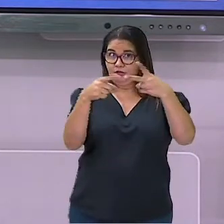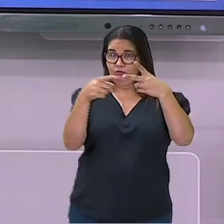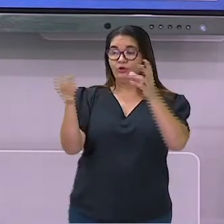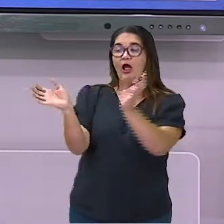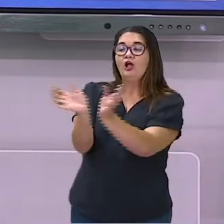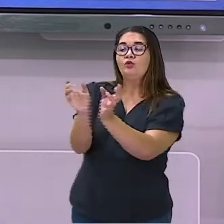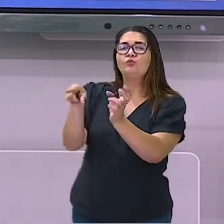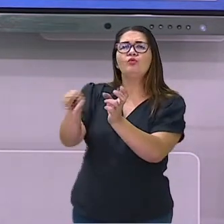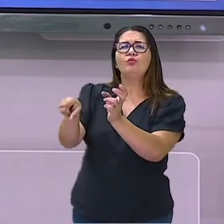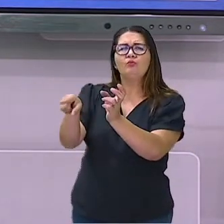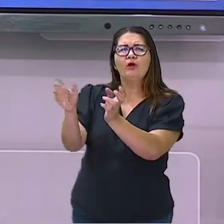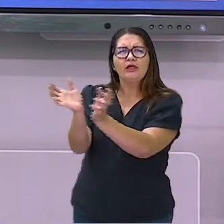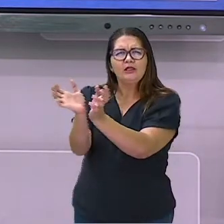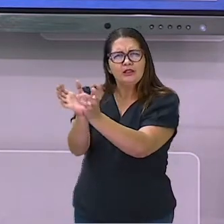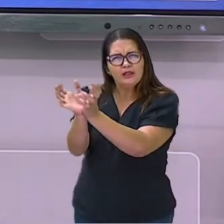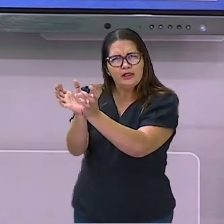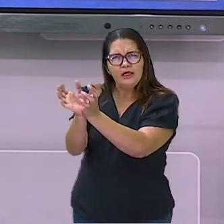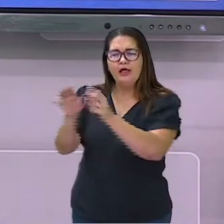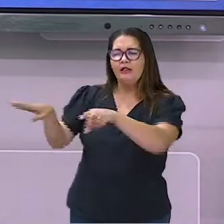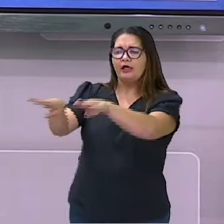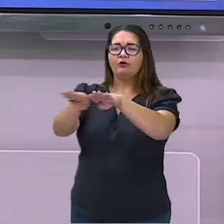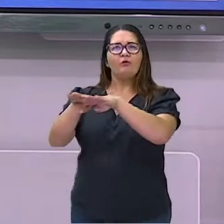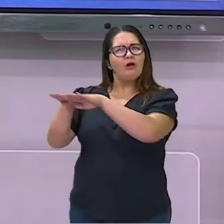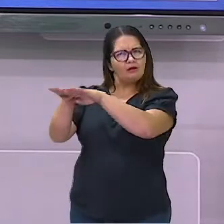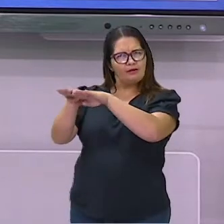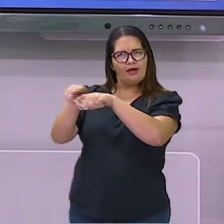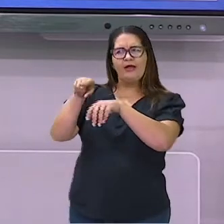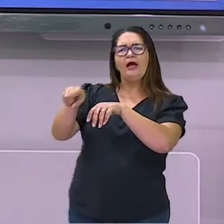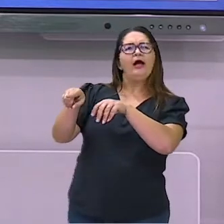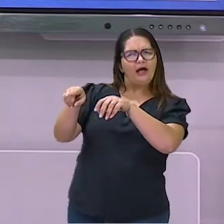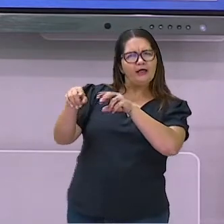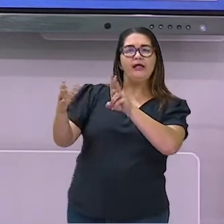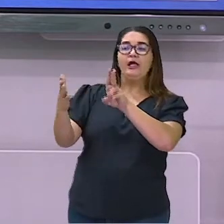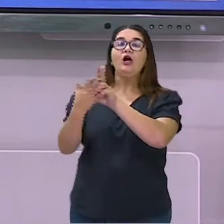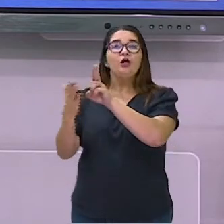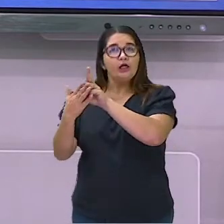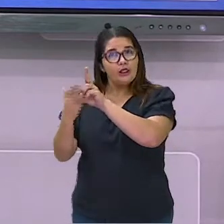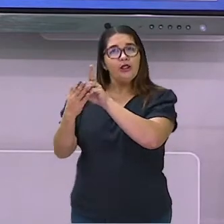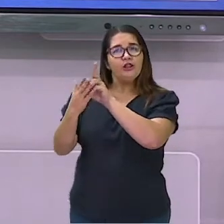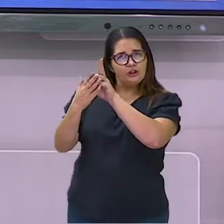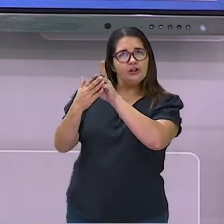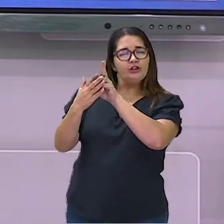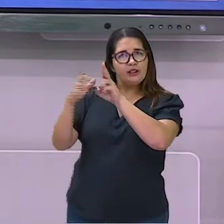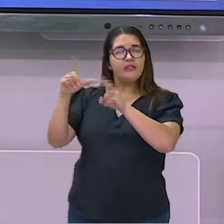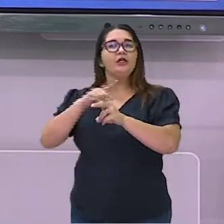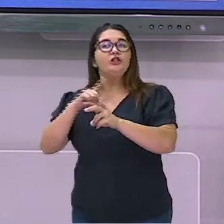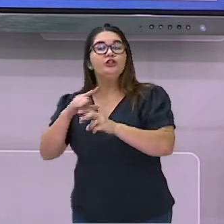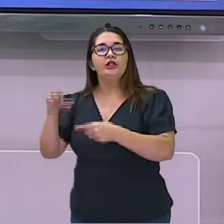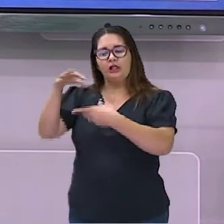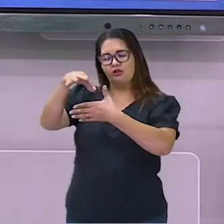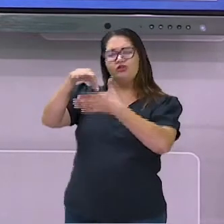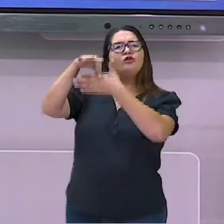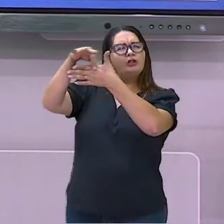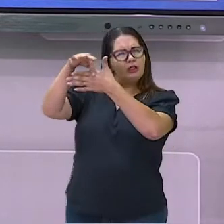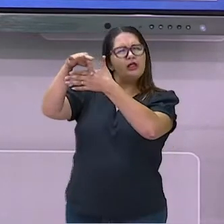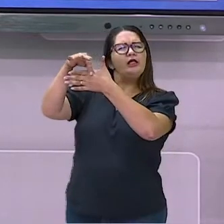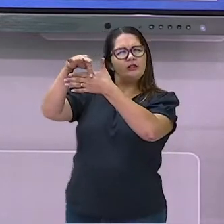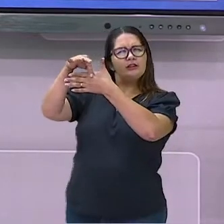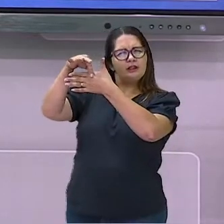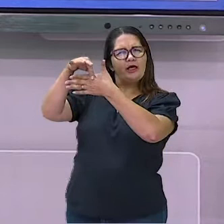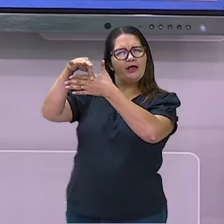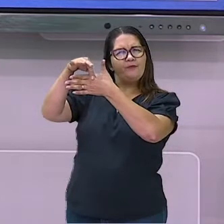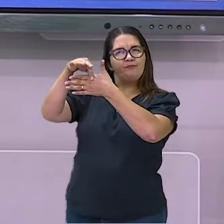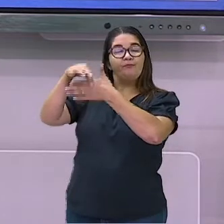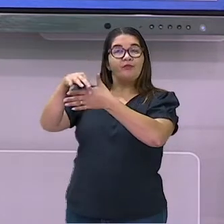social explícita. Entretanto, existiam líderes, como os caciques, cujo poder não